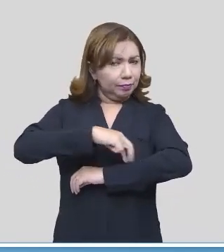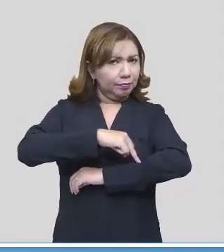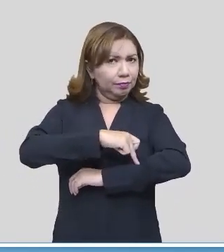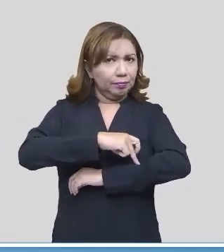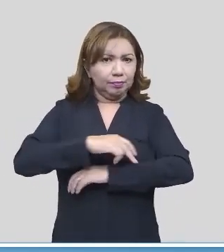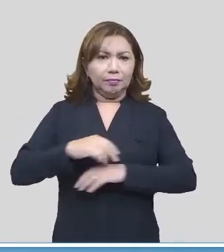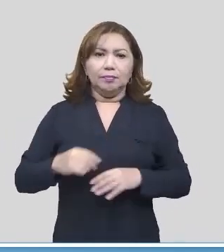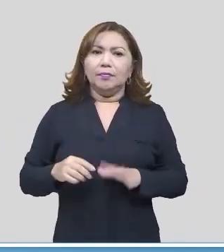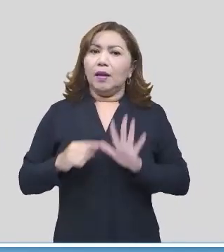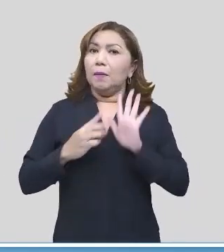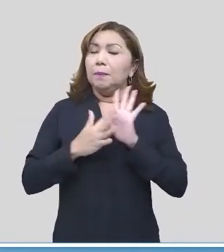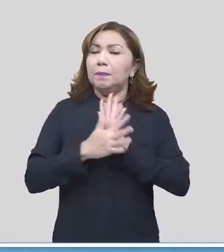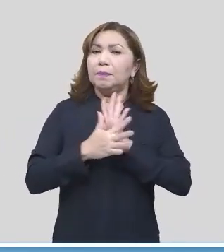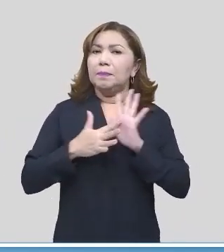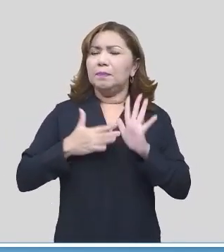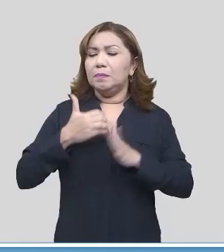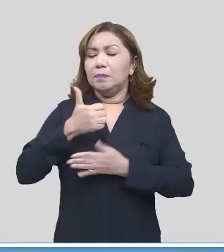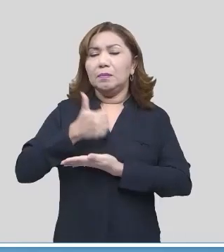era a mesma medida.